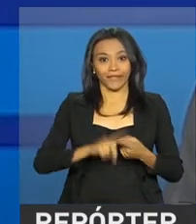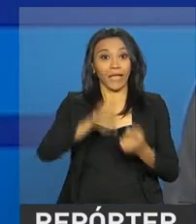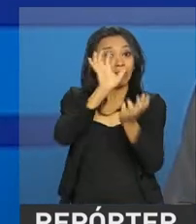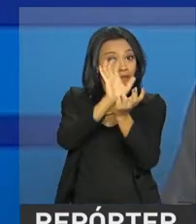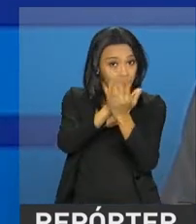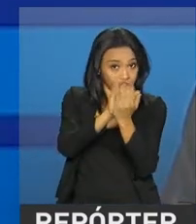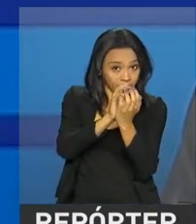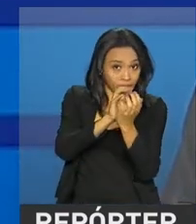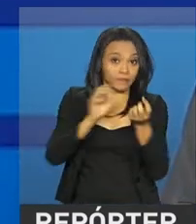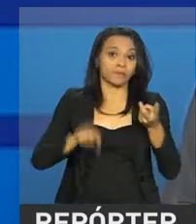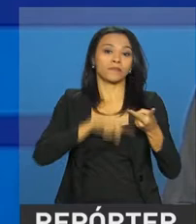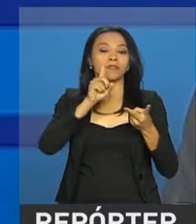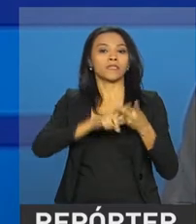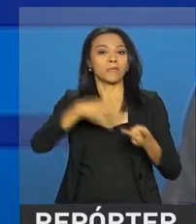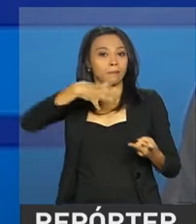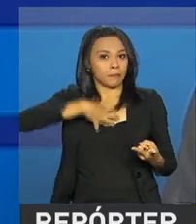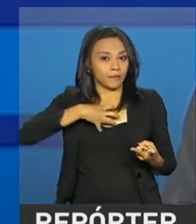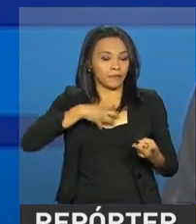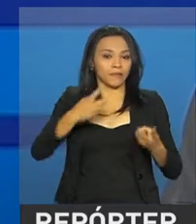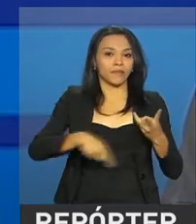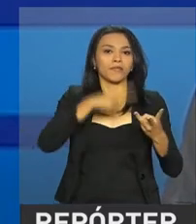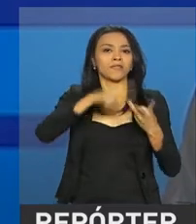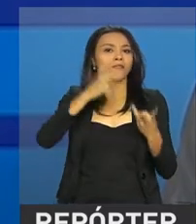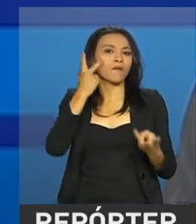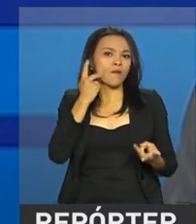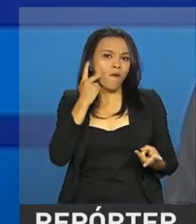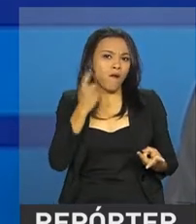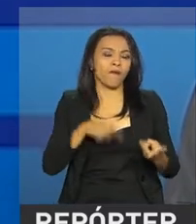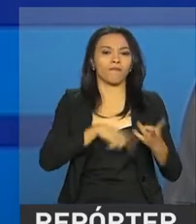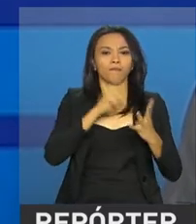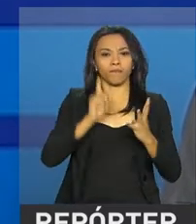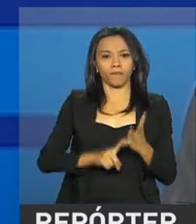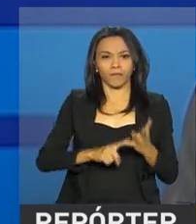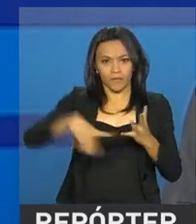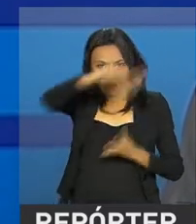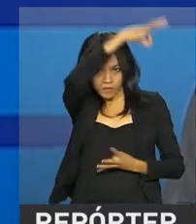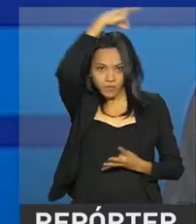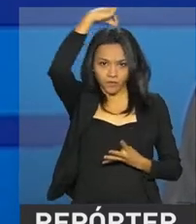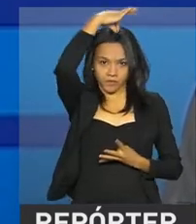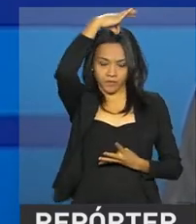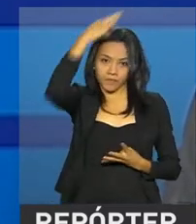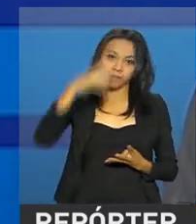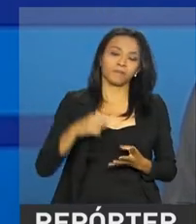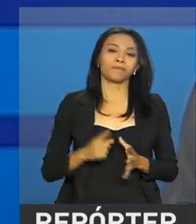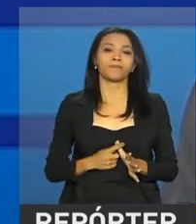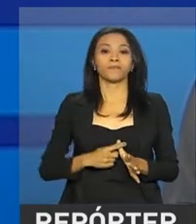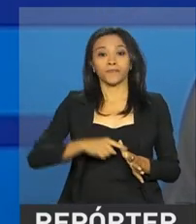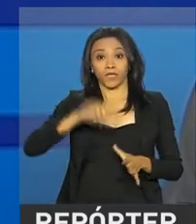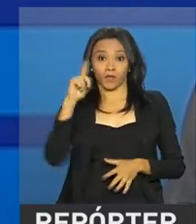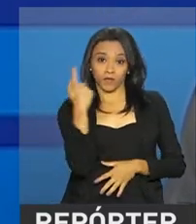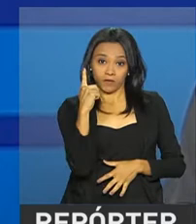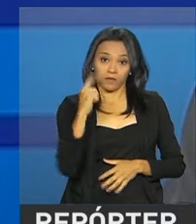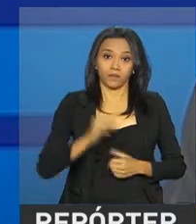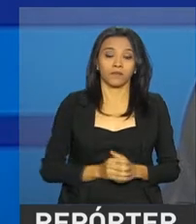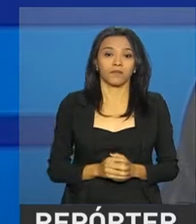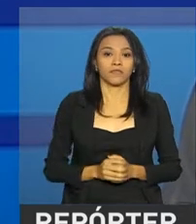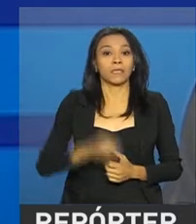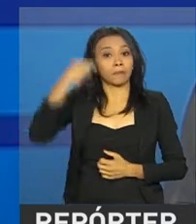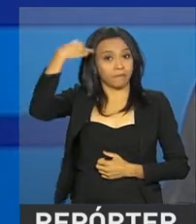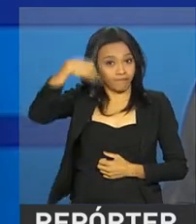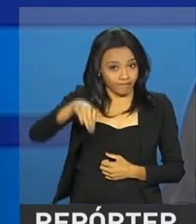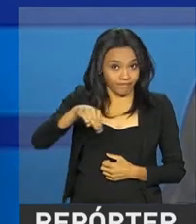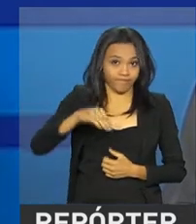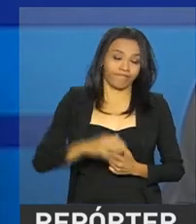Pernambuco, Bahia, Ceará, Espírito Santo, Goiás,